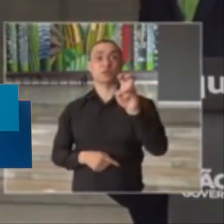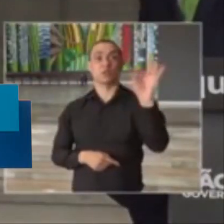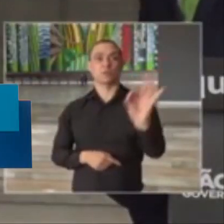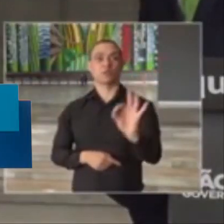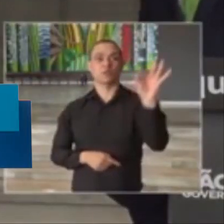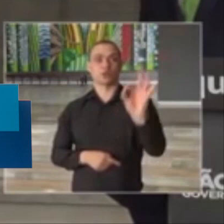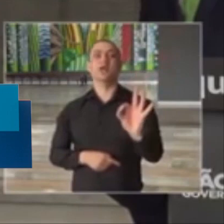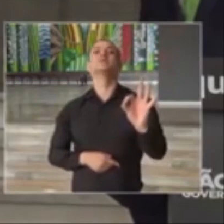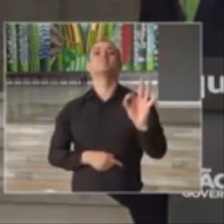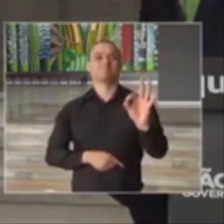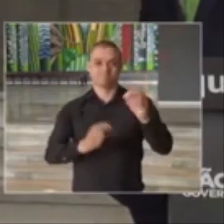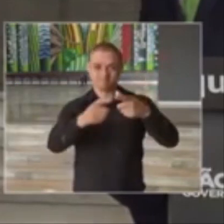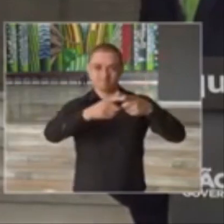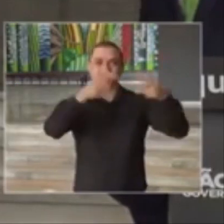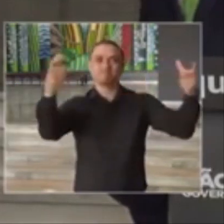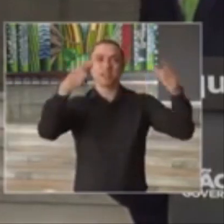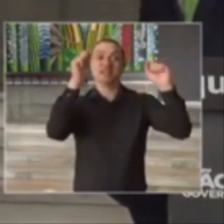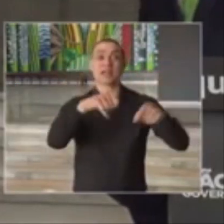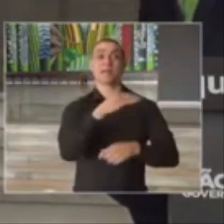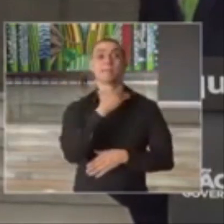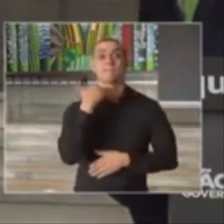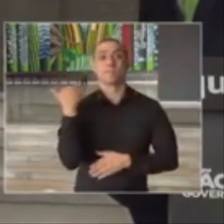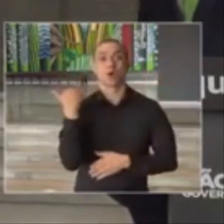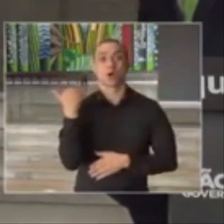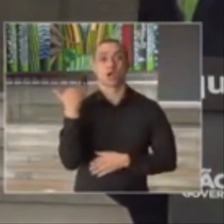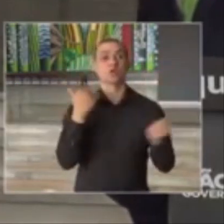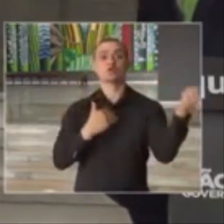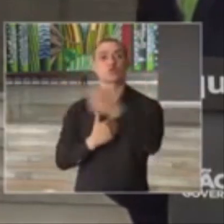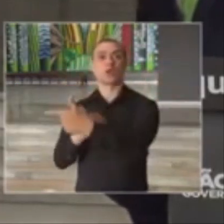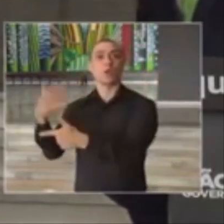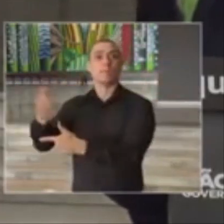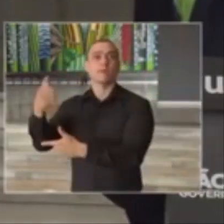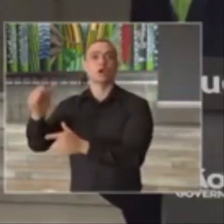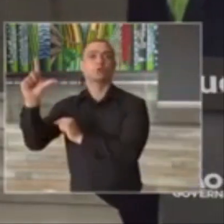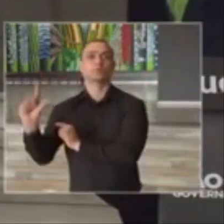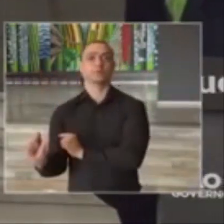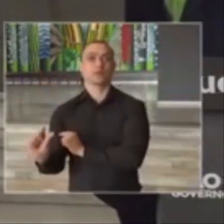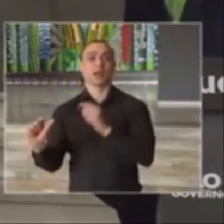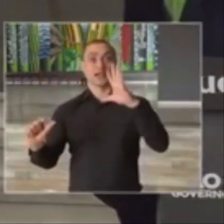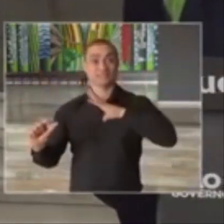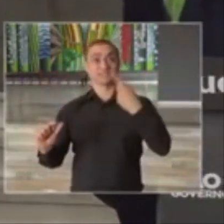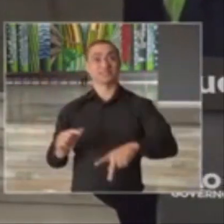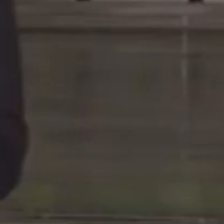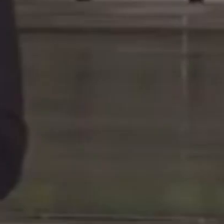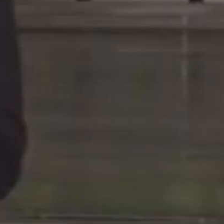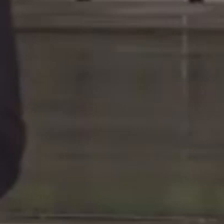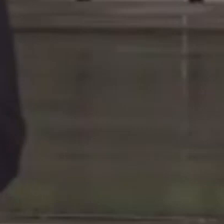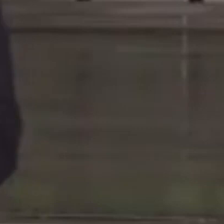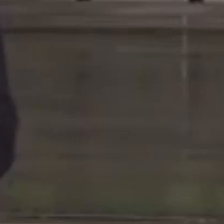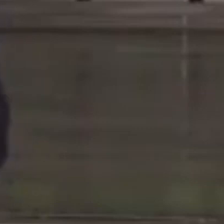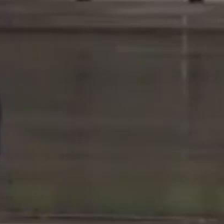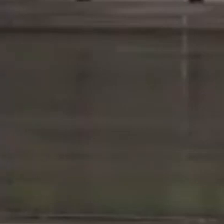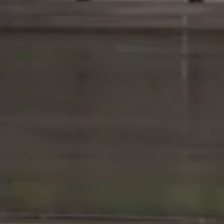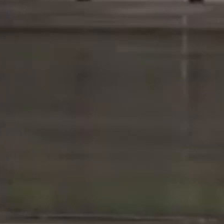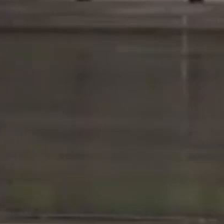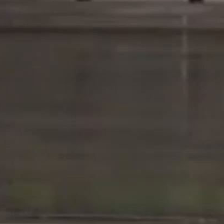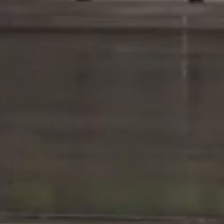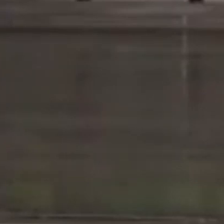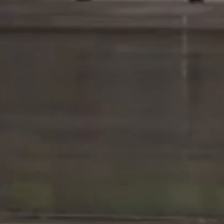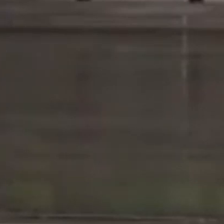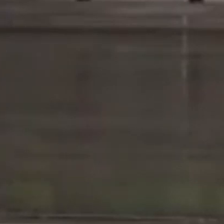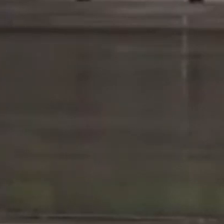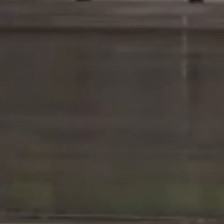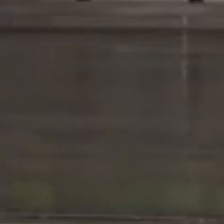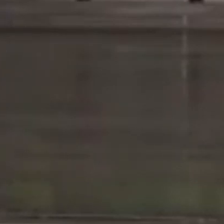37,5% maior de chance de óbito do que a população branca na cidade de São Paulo. Isso acontece por